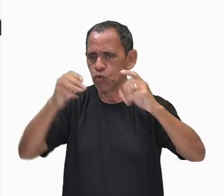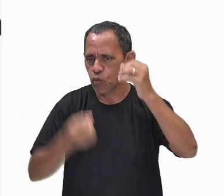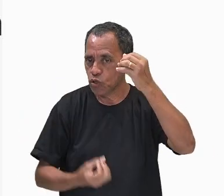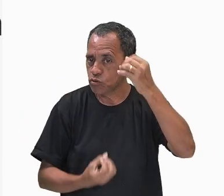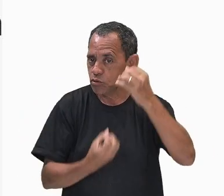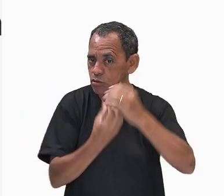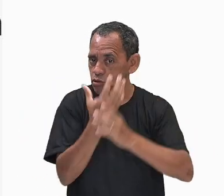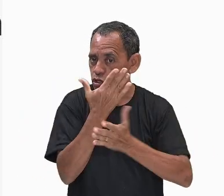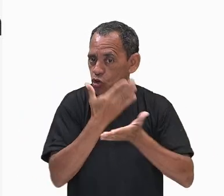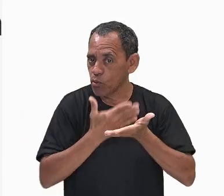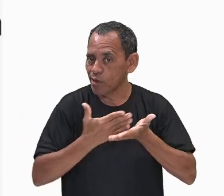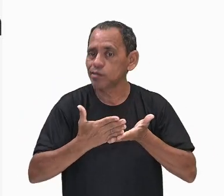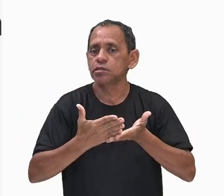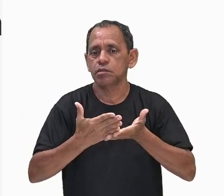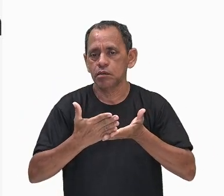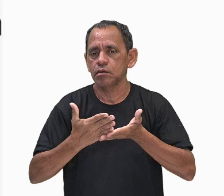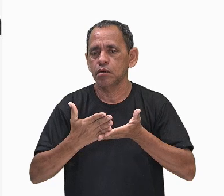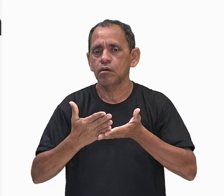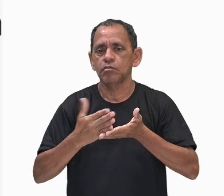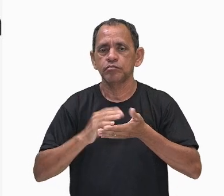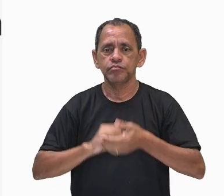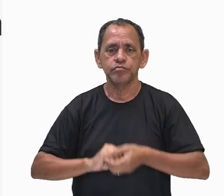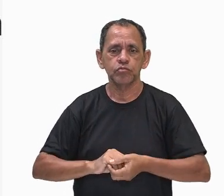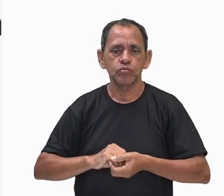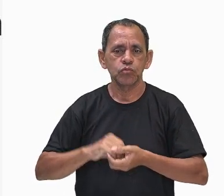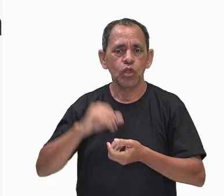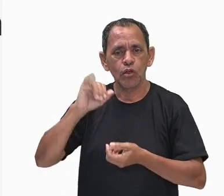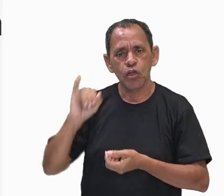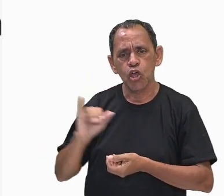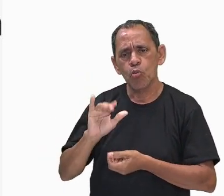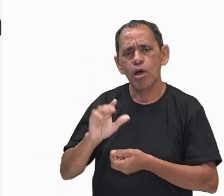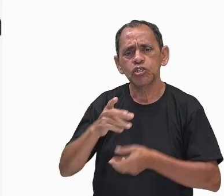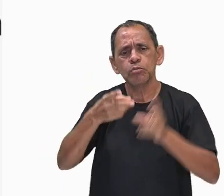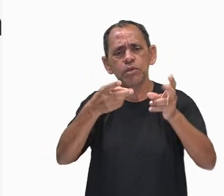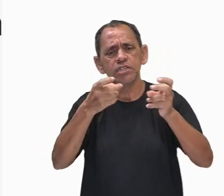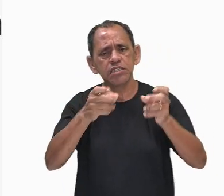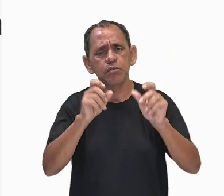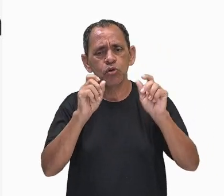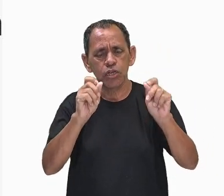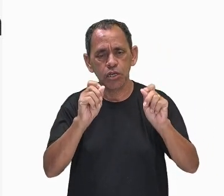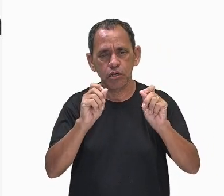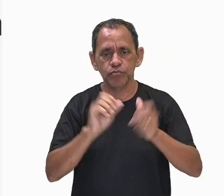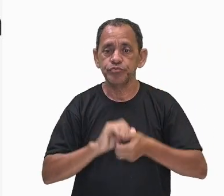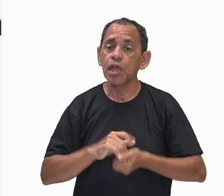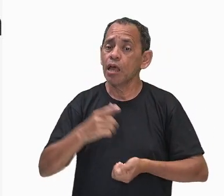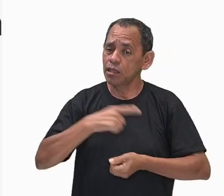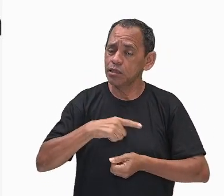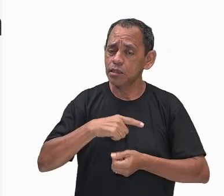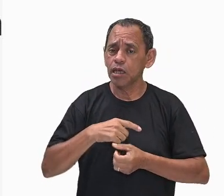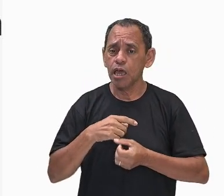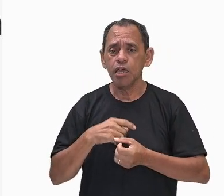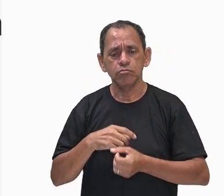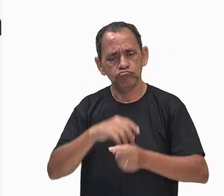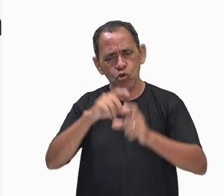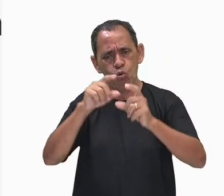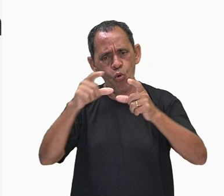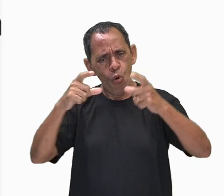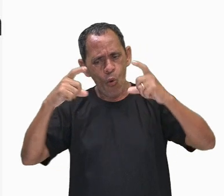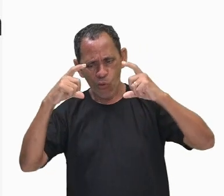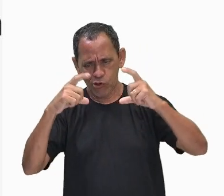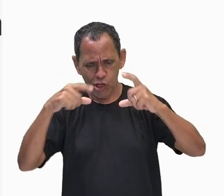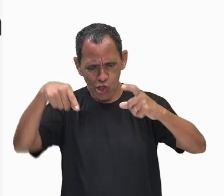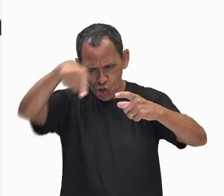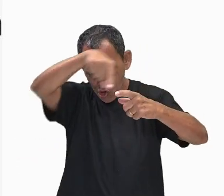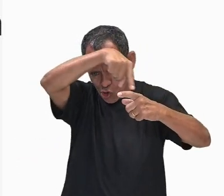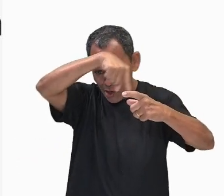nosso cilindro, tá bom? Como é que funciona isso? Ora, na parte superior nós também vamos ter um